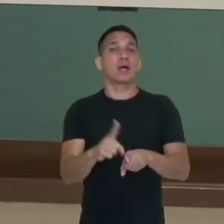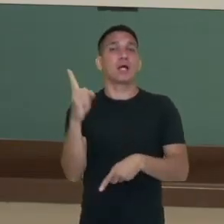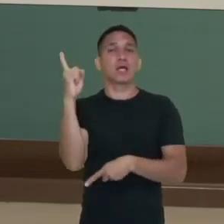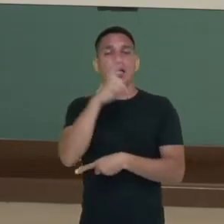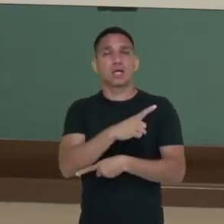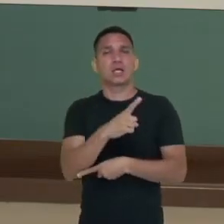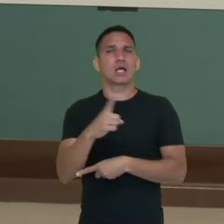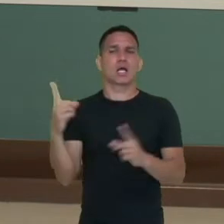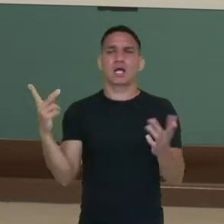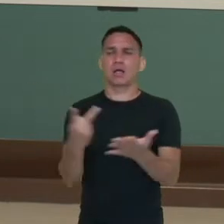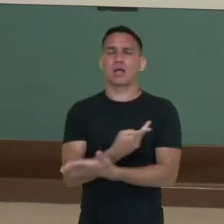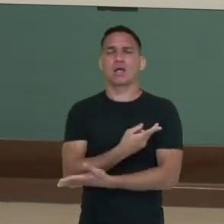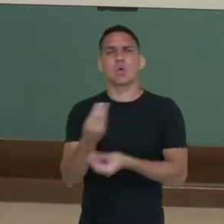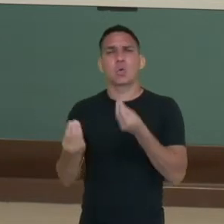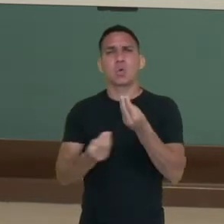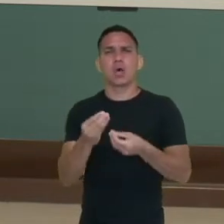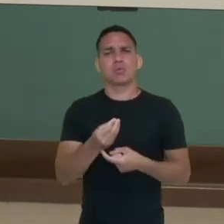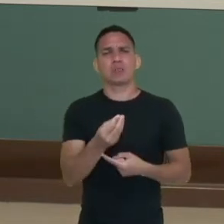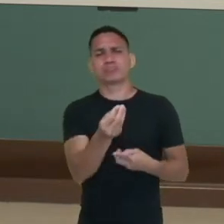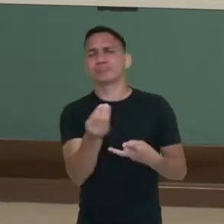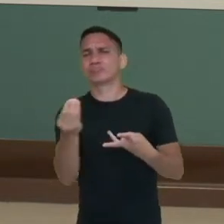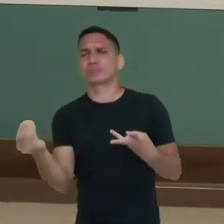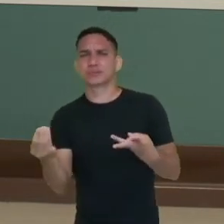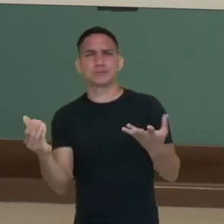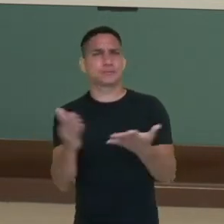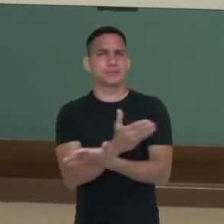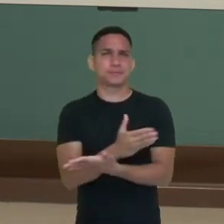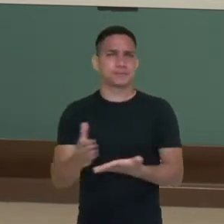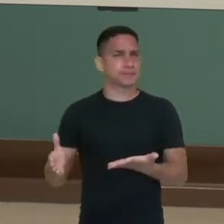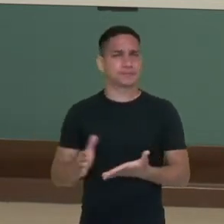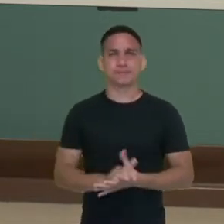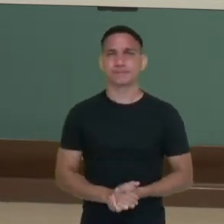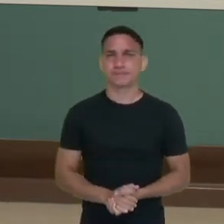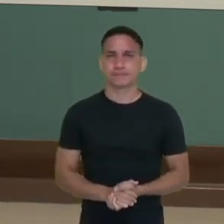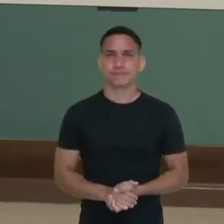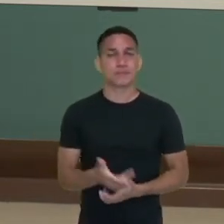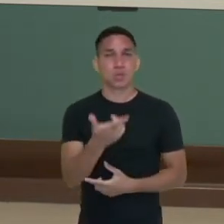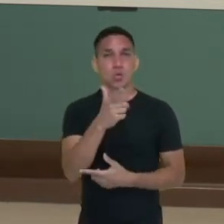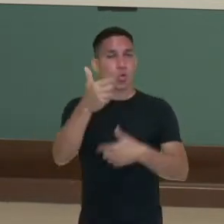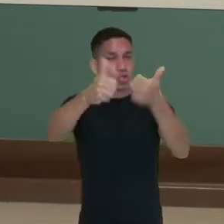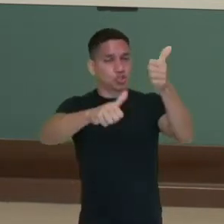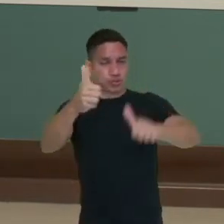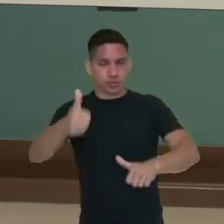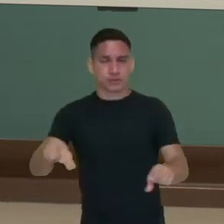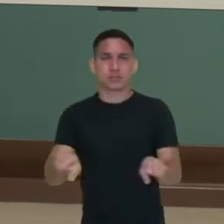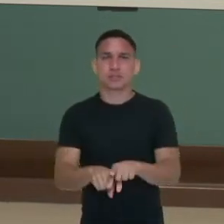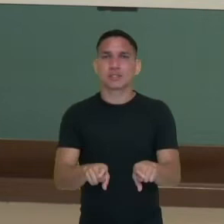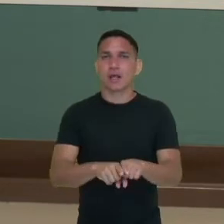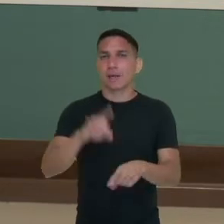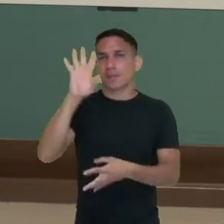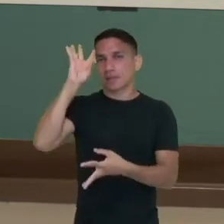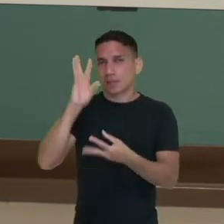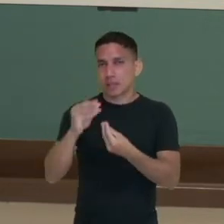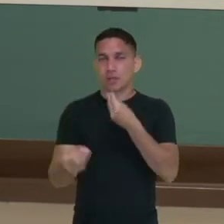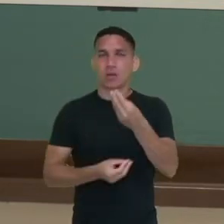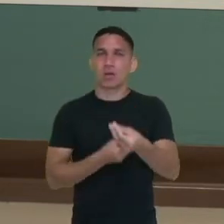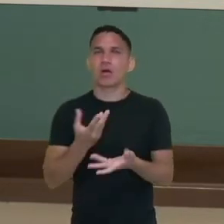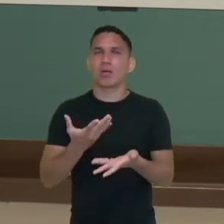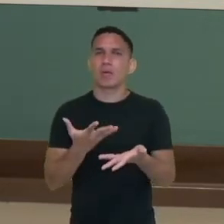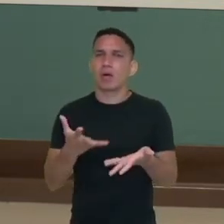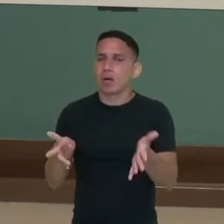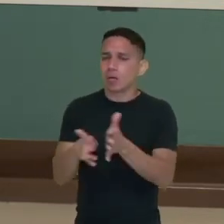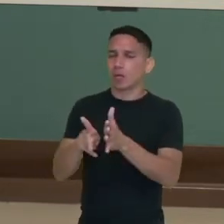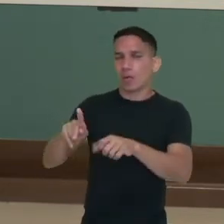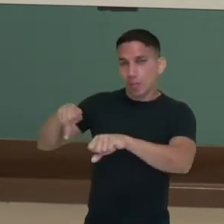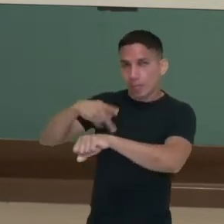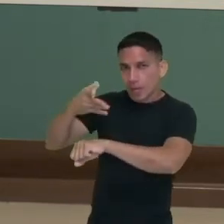em todo o continente, ok? Muito bem. Outra forma de análise, né, para saber então se um país está inserido ou